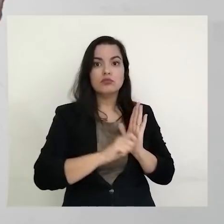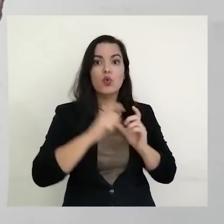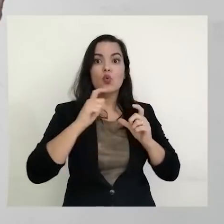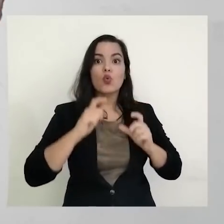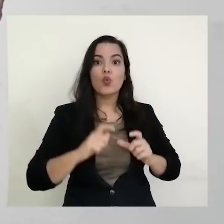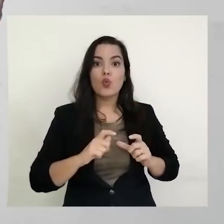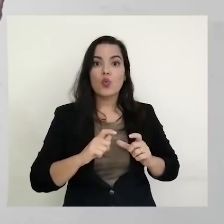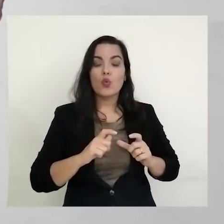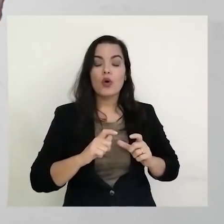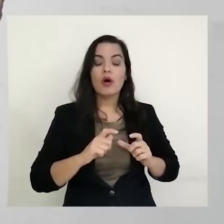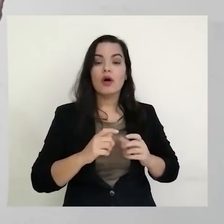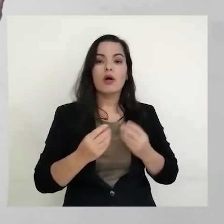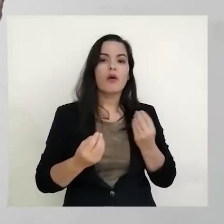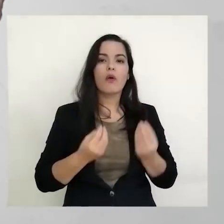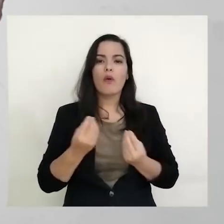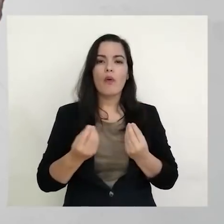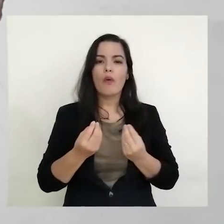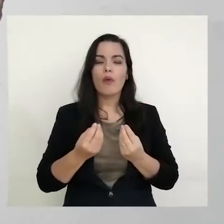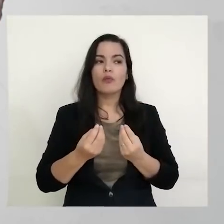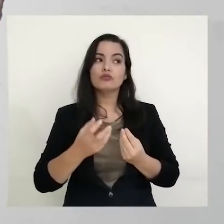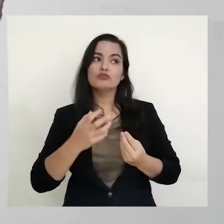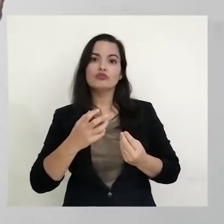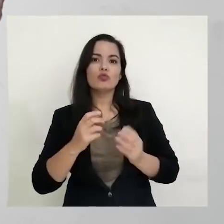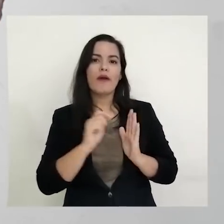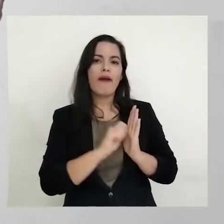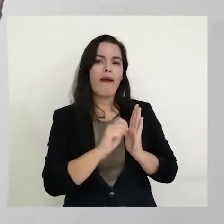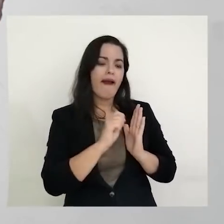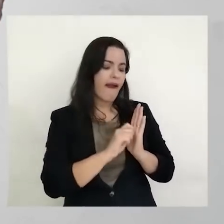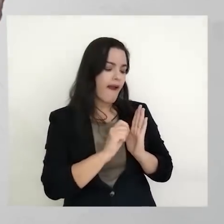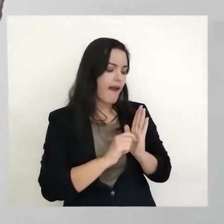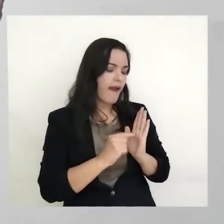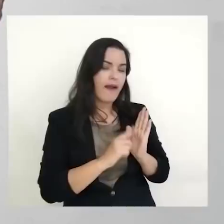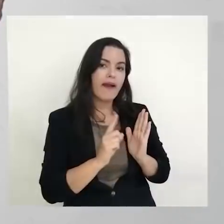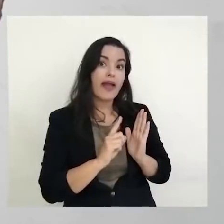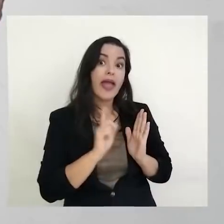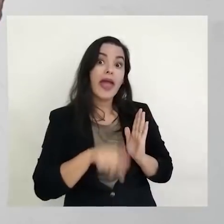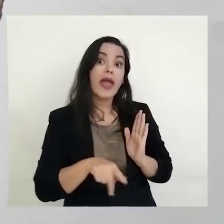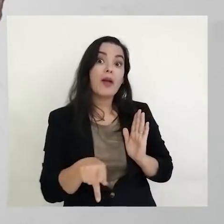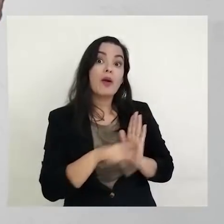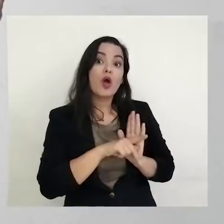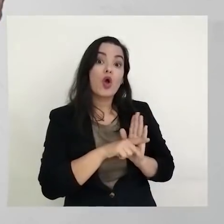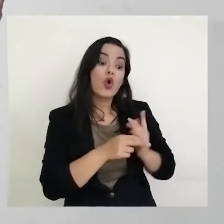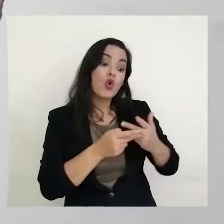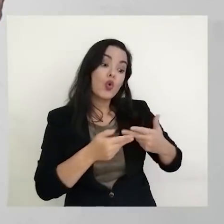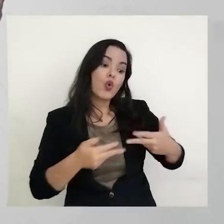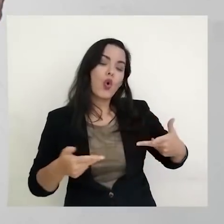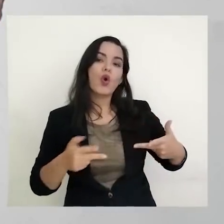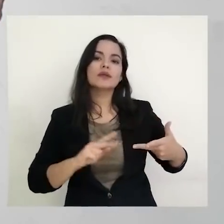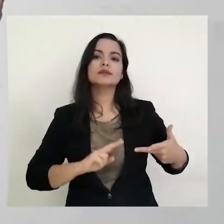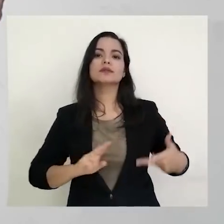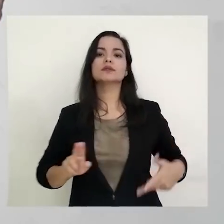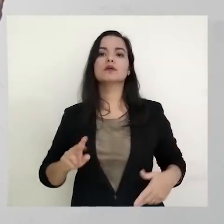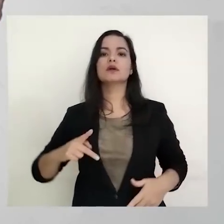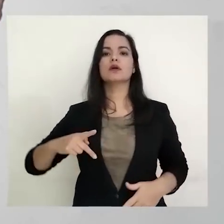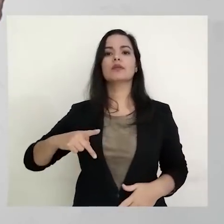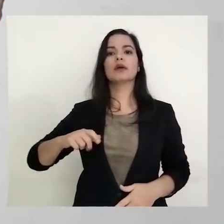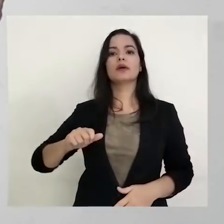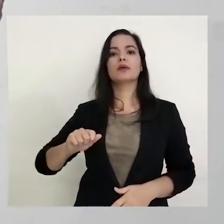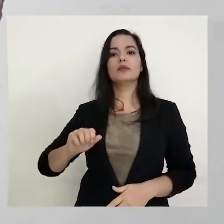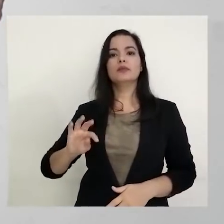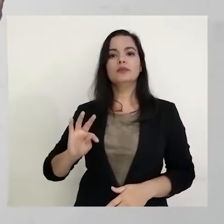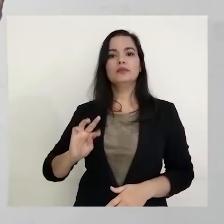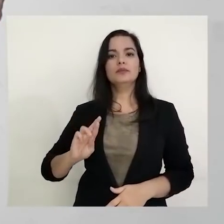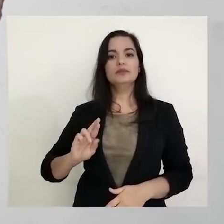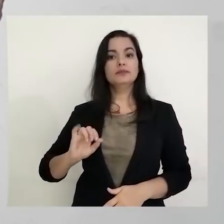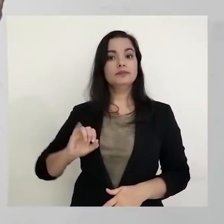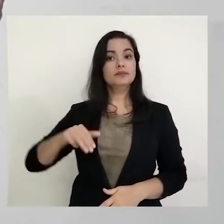país na forma de bens que são considerados patrimônio histórico da